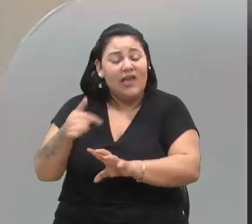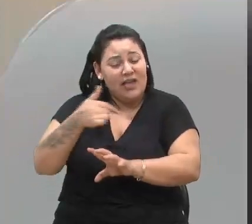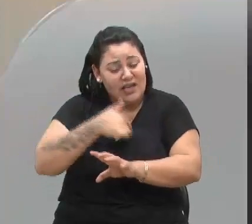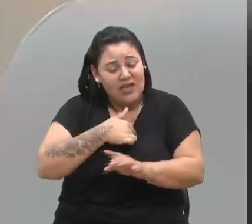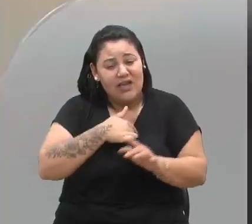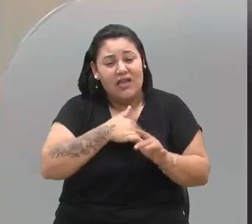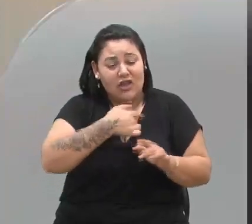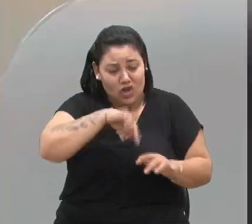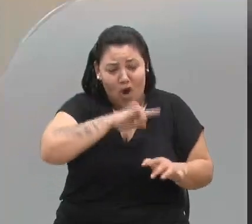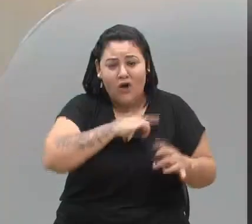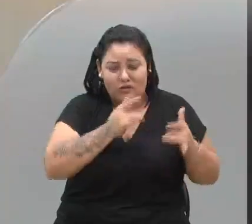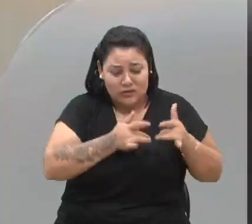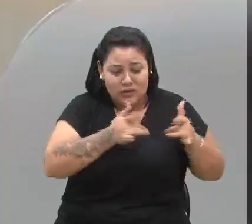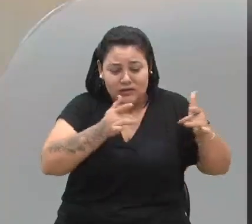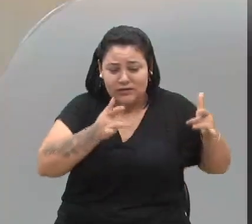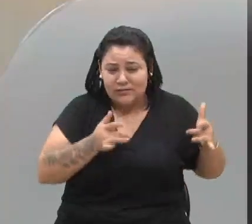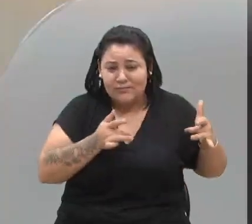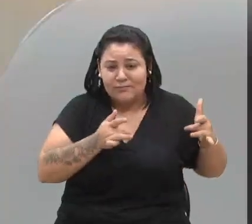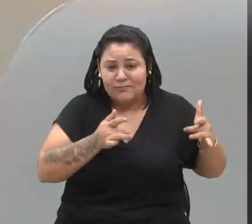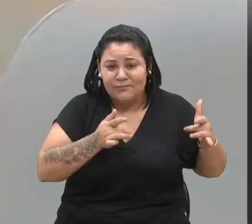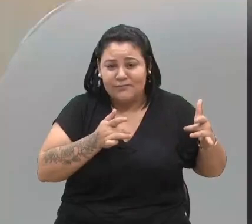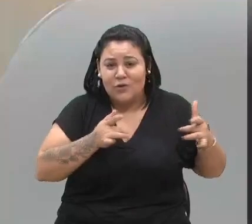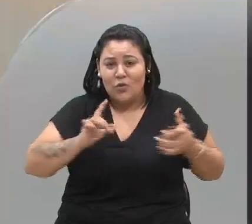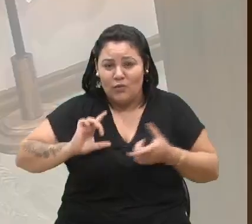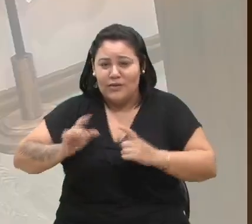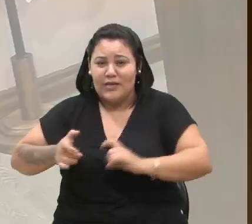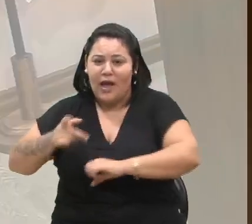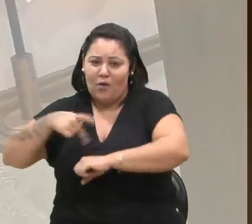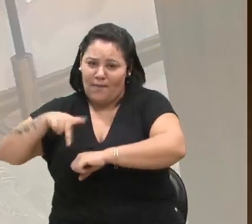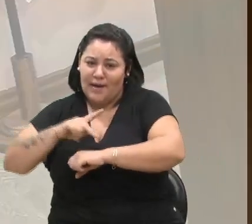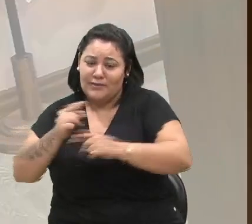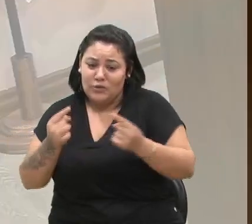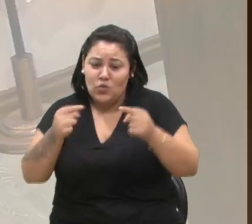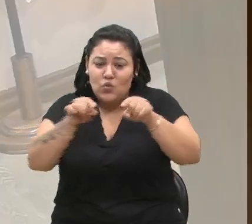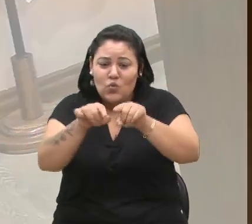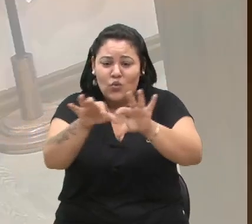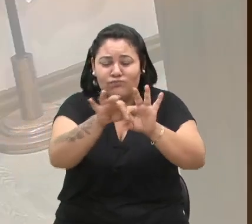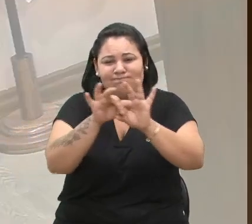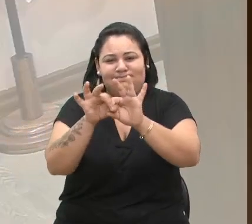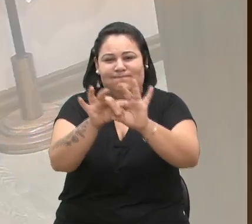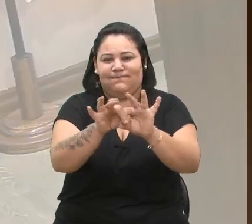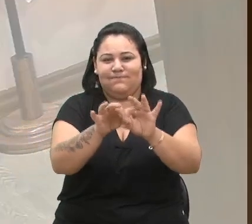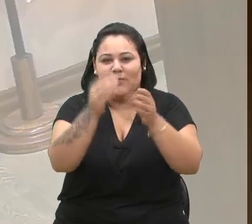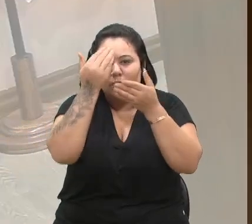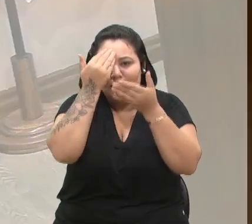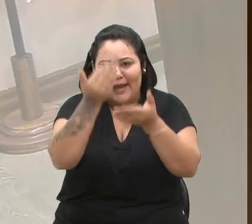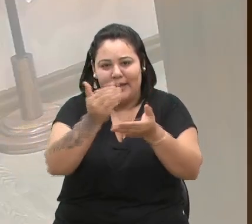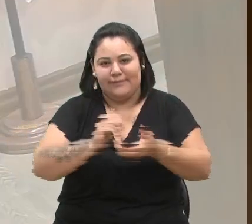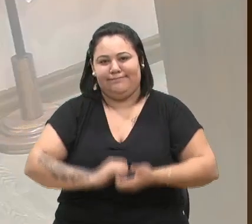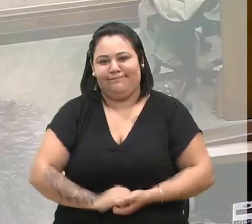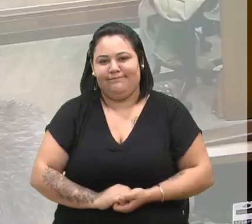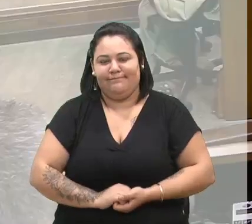solidarizamos com Israel. Parabéns, obrigado. Obrigado, vereador Fiuza. Então, vereador Lucas.